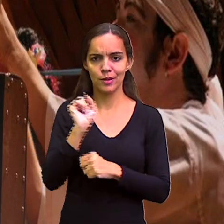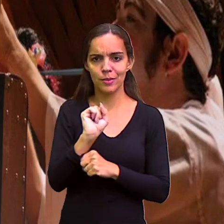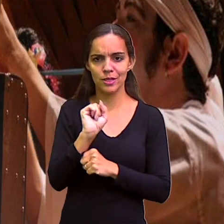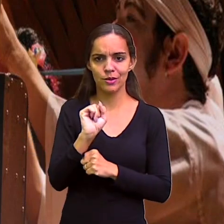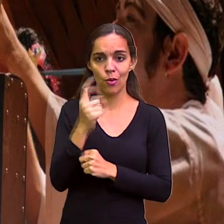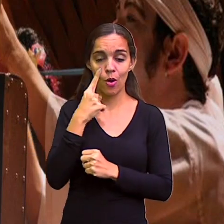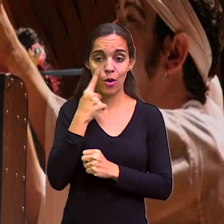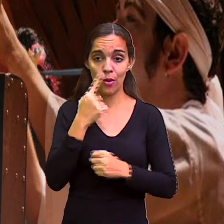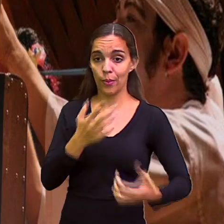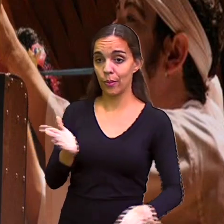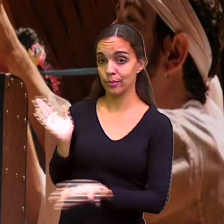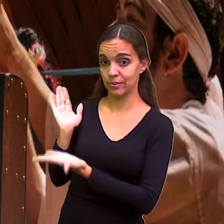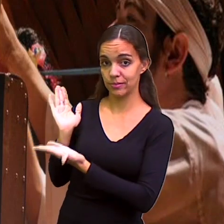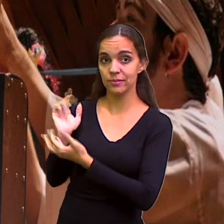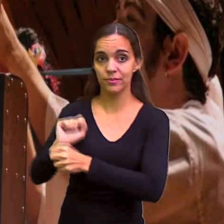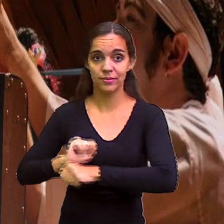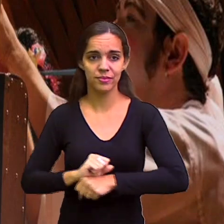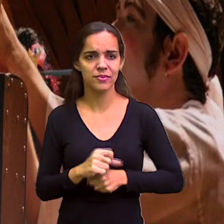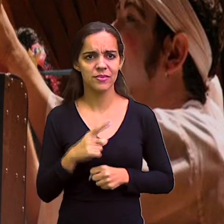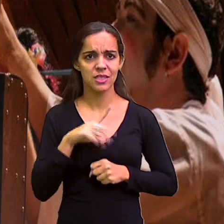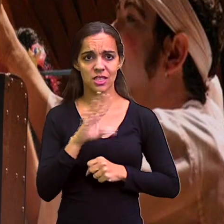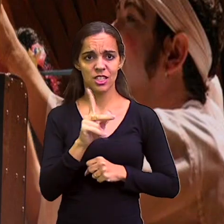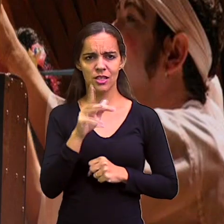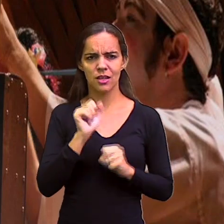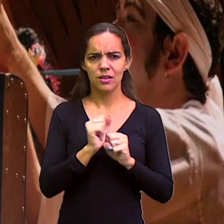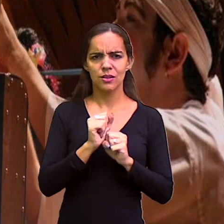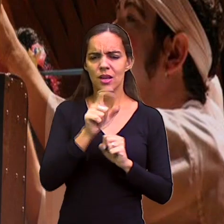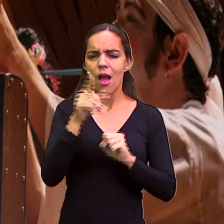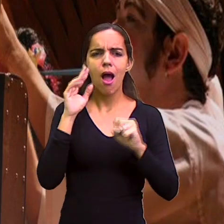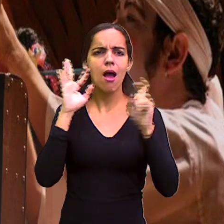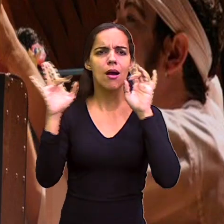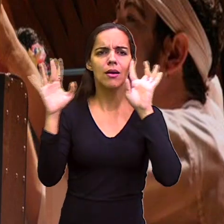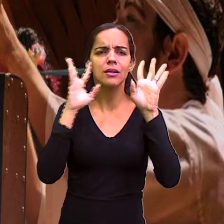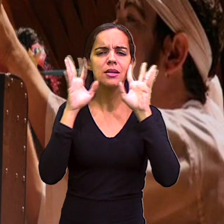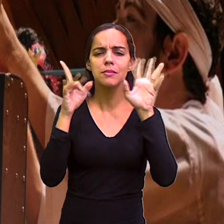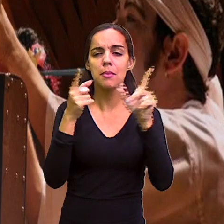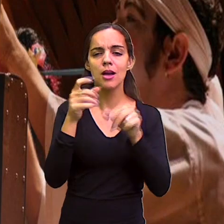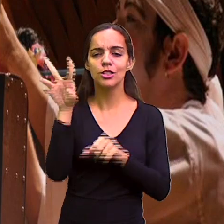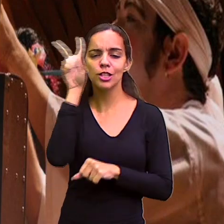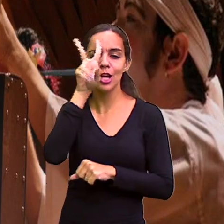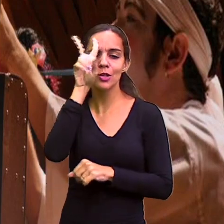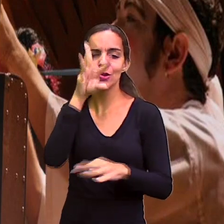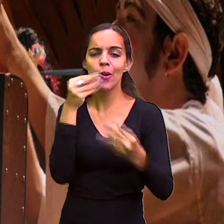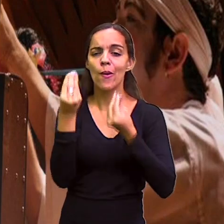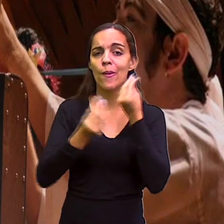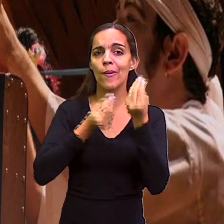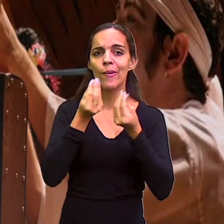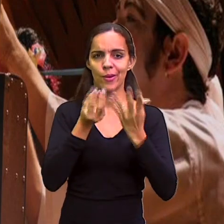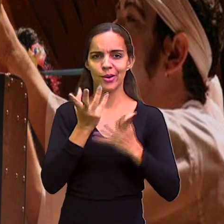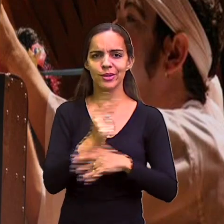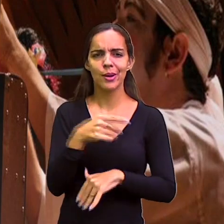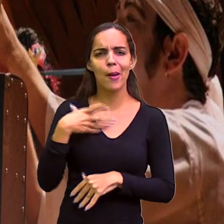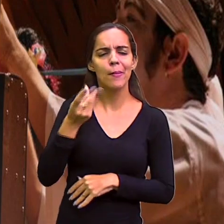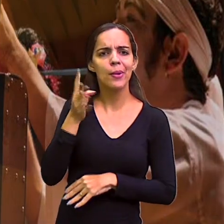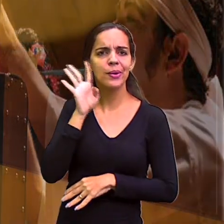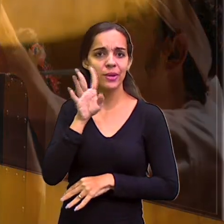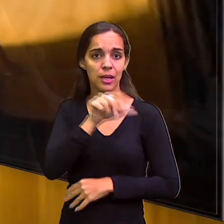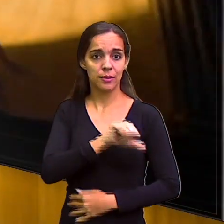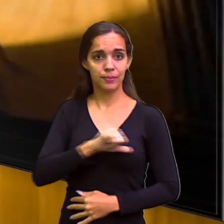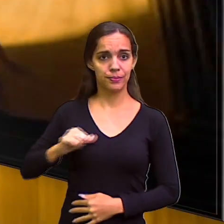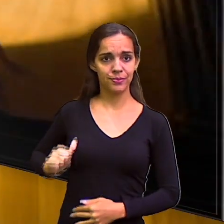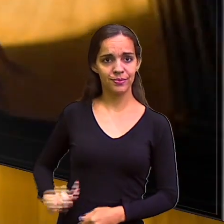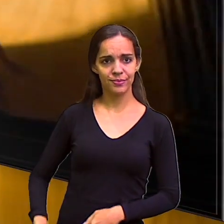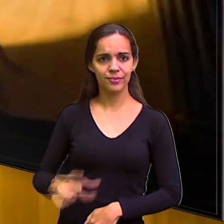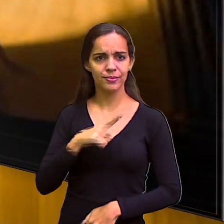atrás, né? Ele só vê aquela sombra e ele imagina toda a história. Existe uma lenda chinesa a respeito